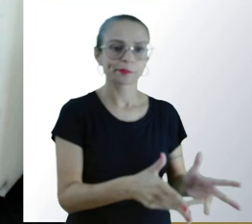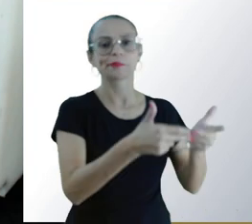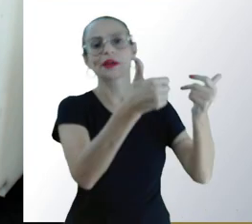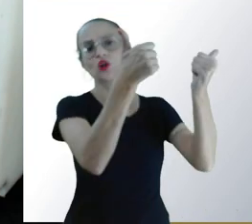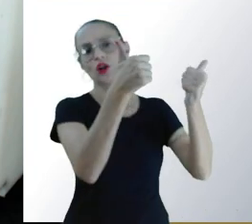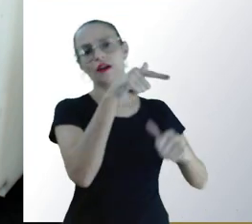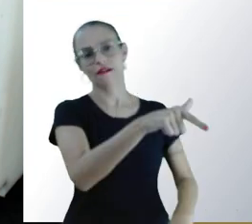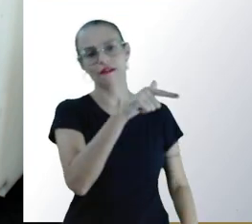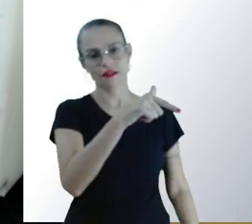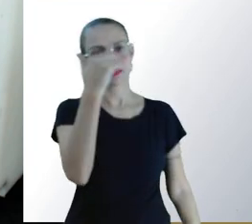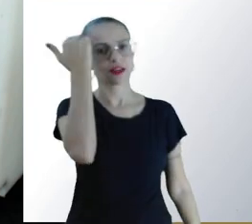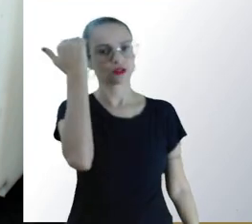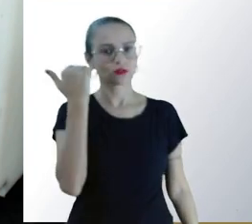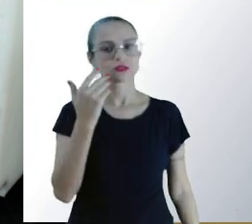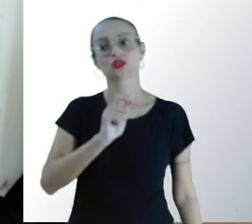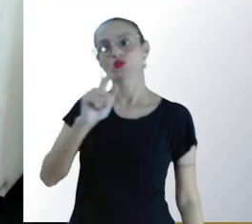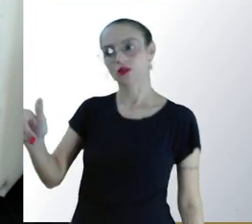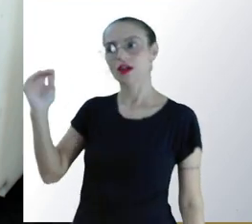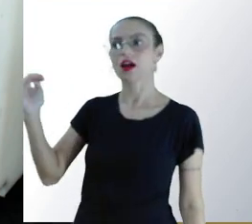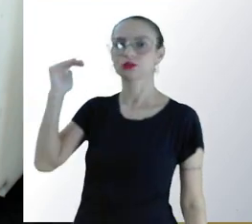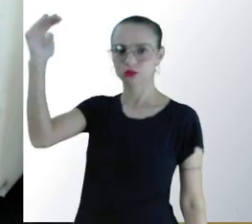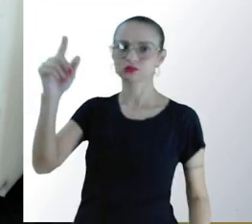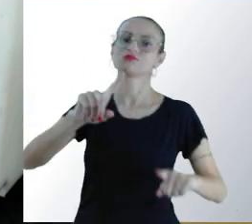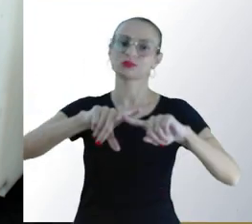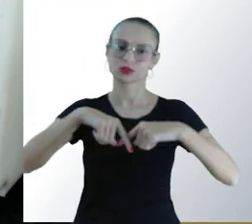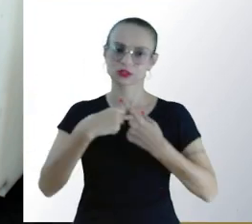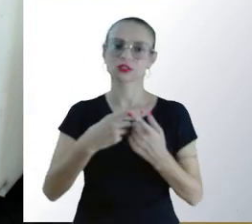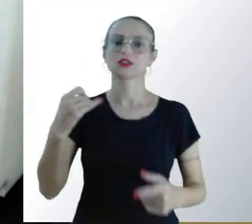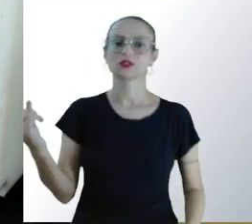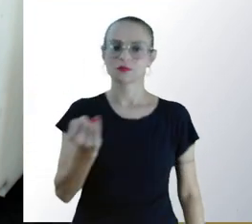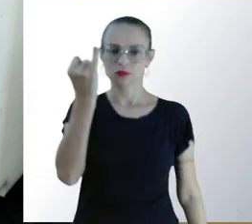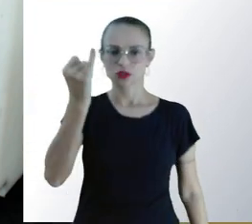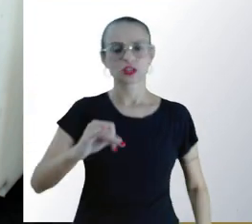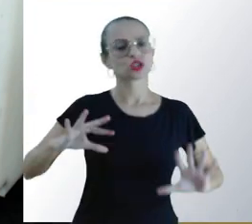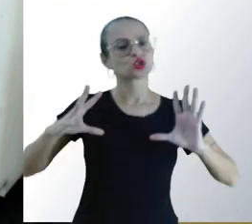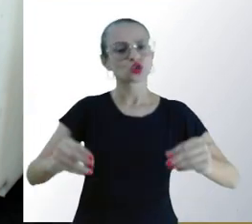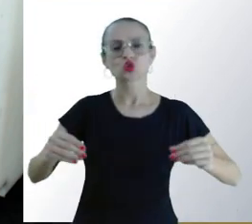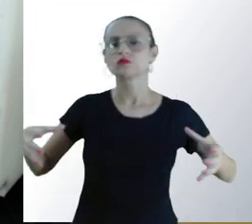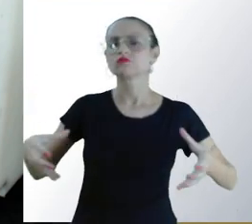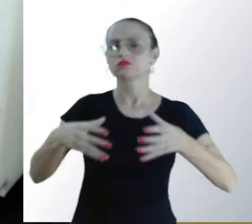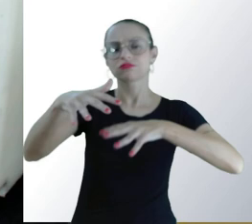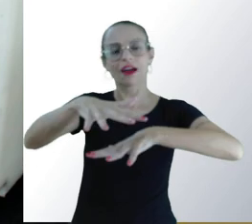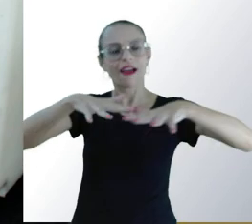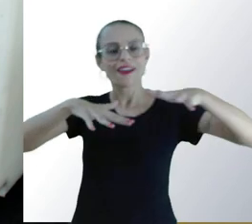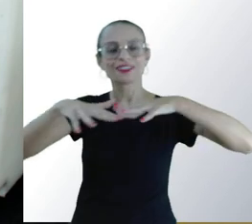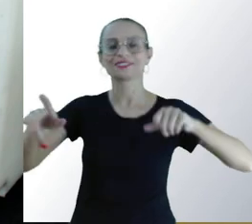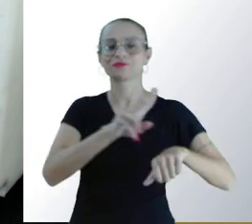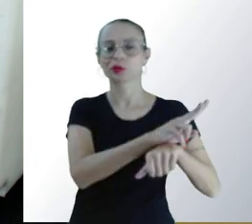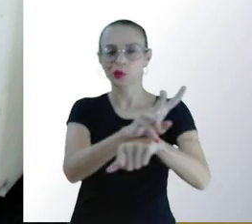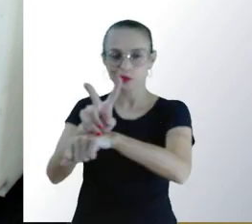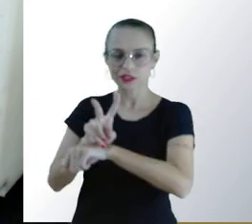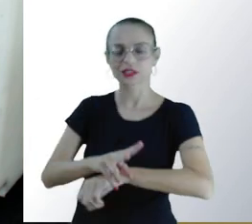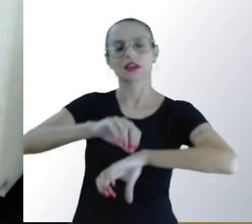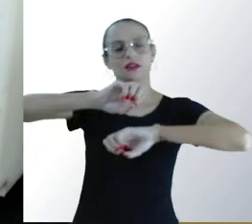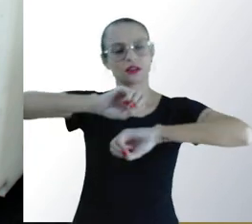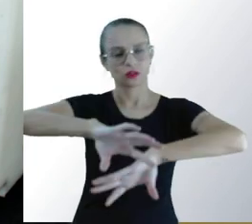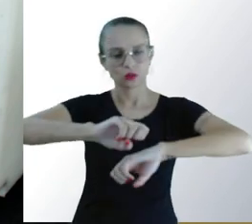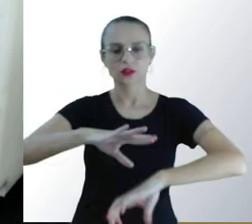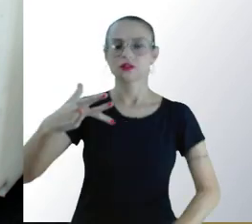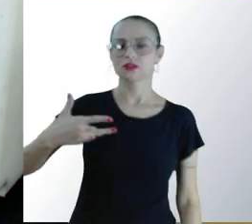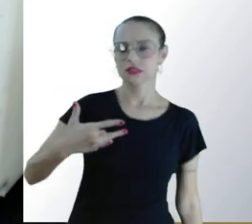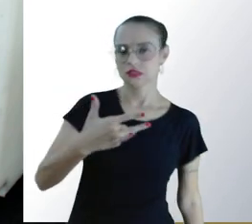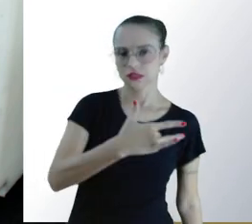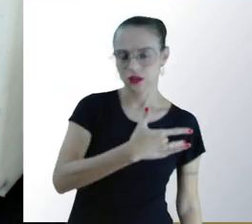ressocializar um adolescente do que um adulto. Então, é por isso que é importante que toda a rede de proteção da qual faz parte a educação, a